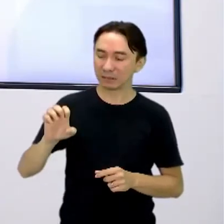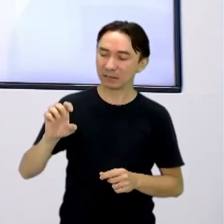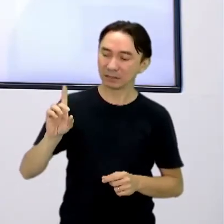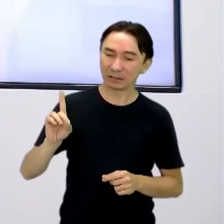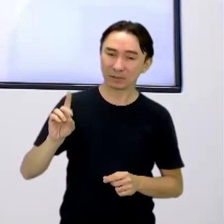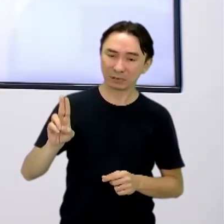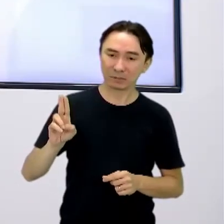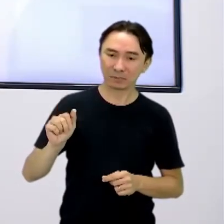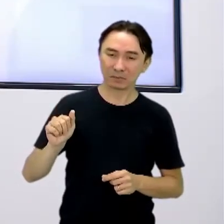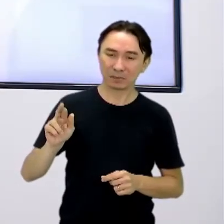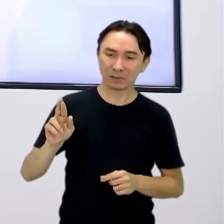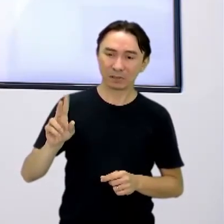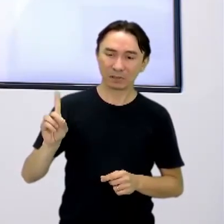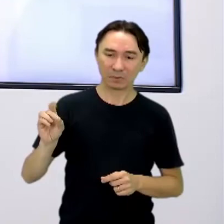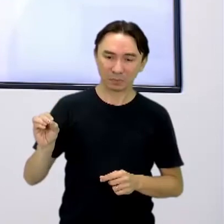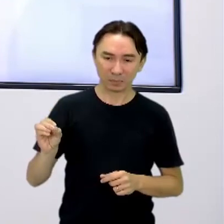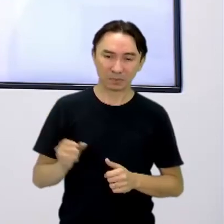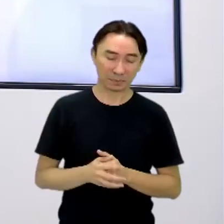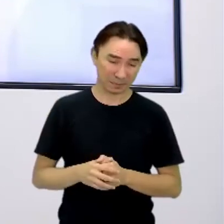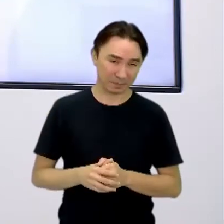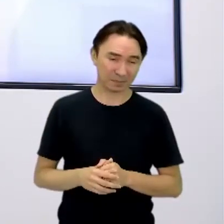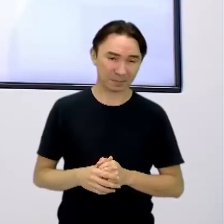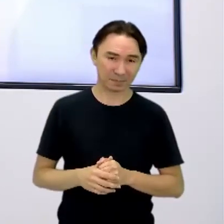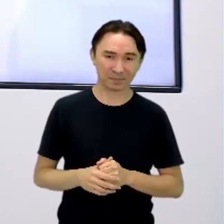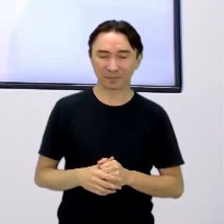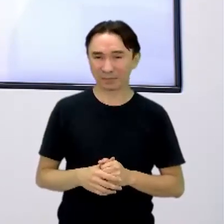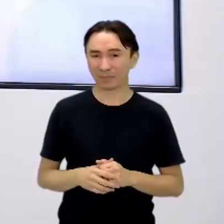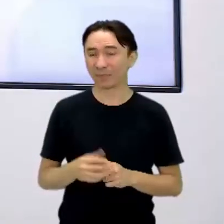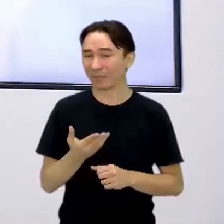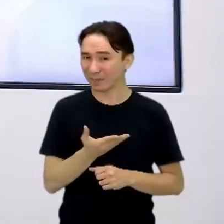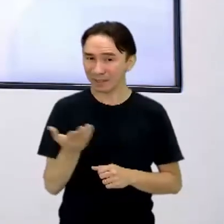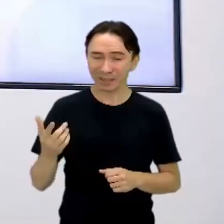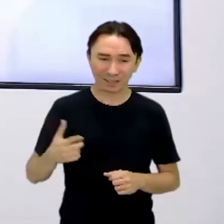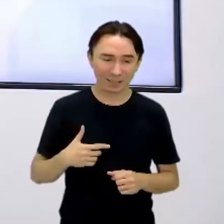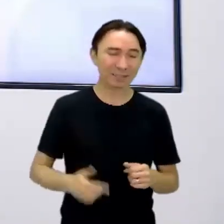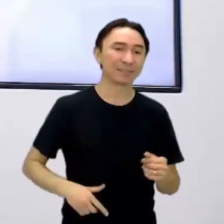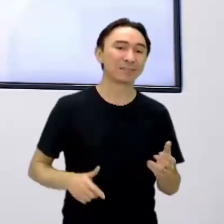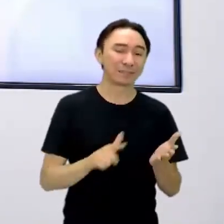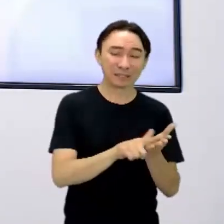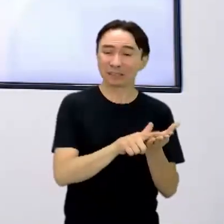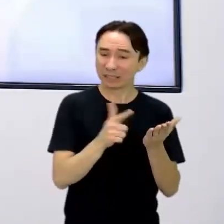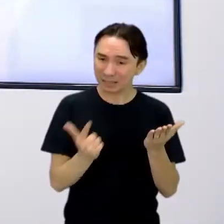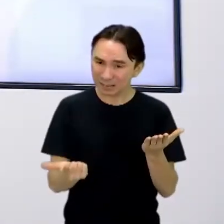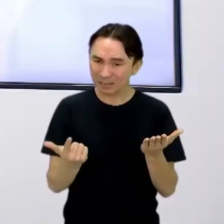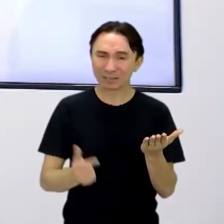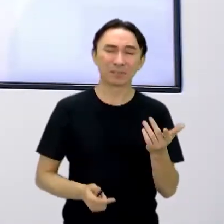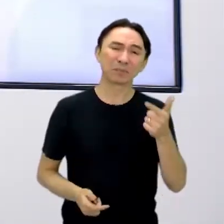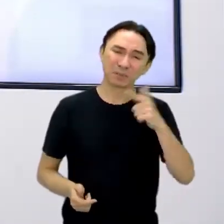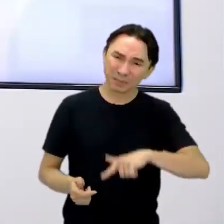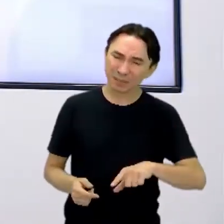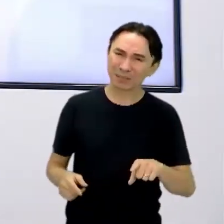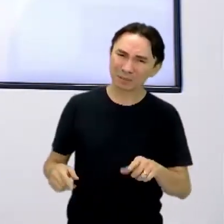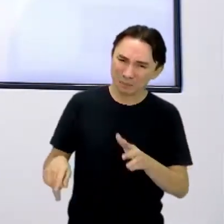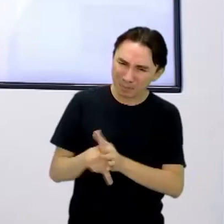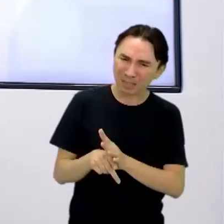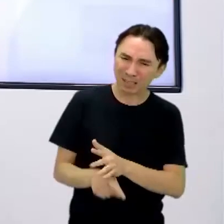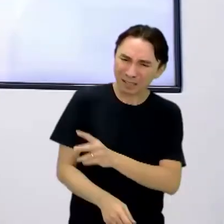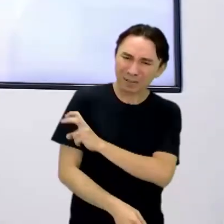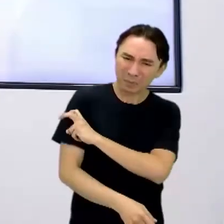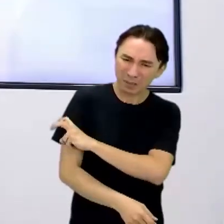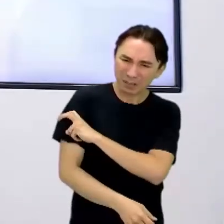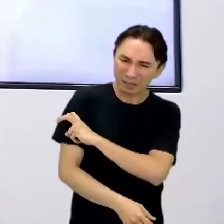Eduardo, esse conteúdo do texto jornalístico a gente sempre vai retomando. Você está perguntando se é do 5º ano também. Aí a gente